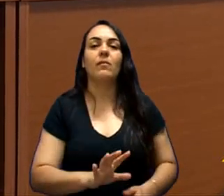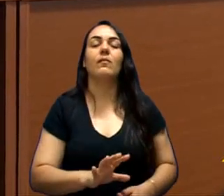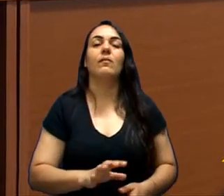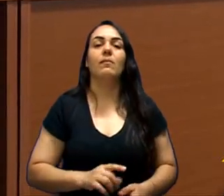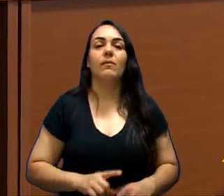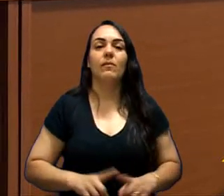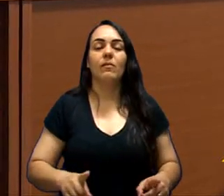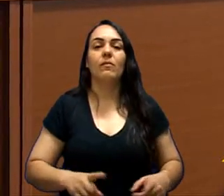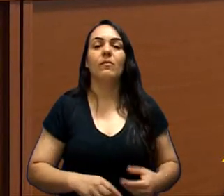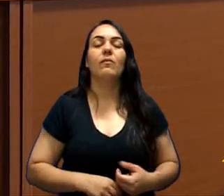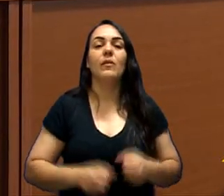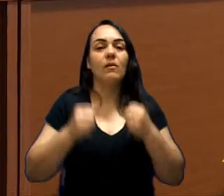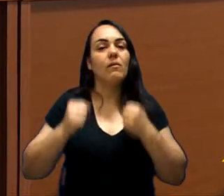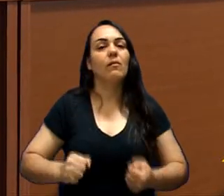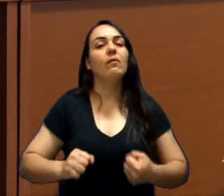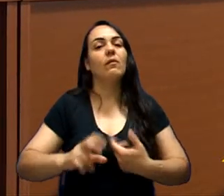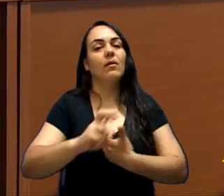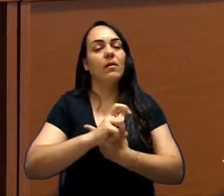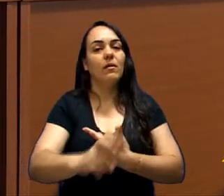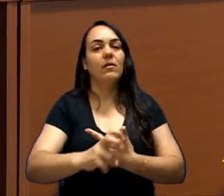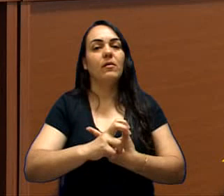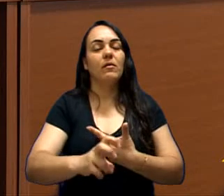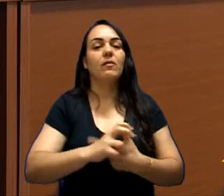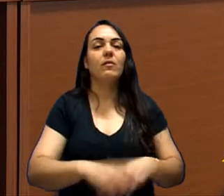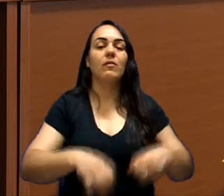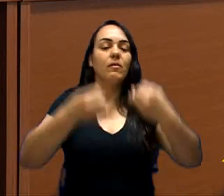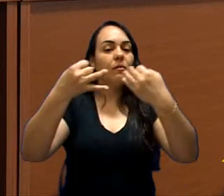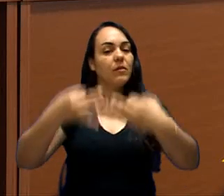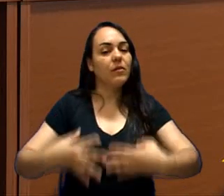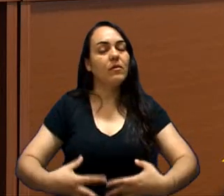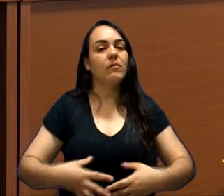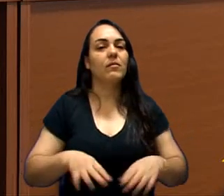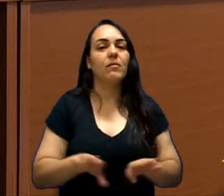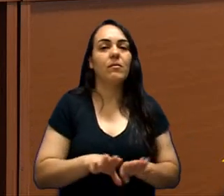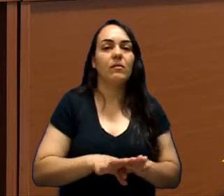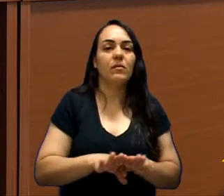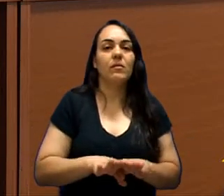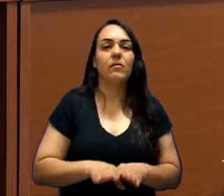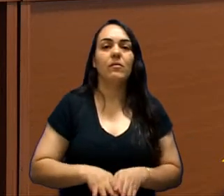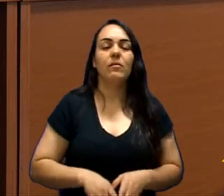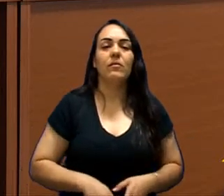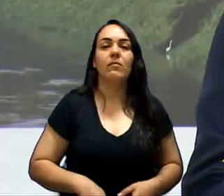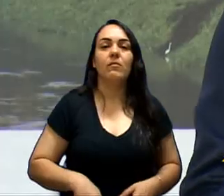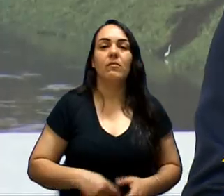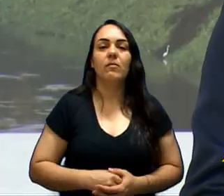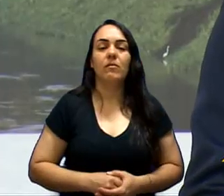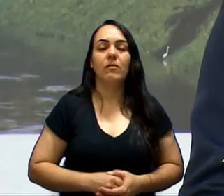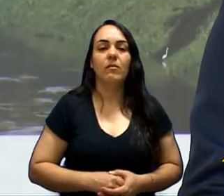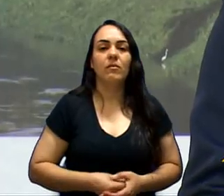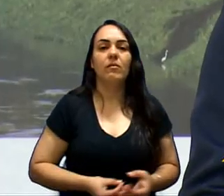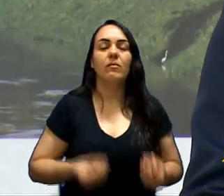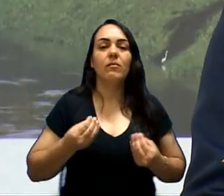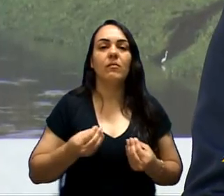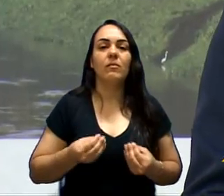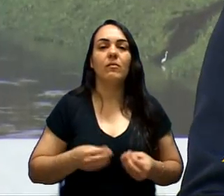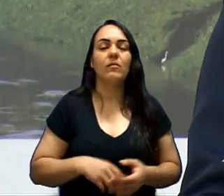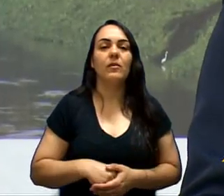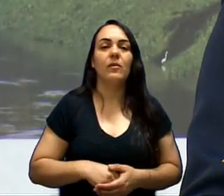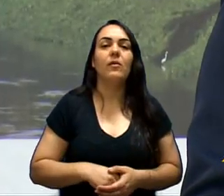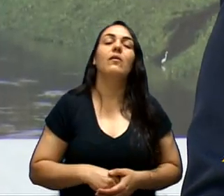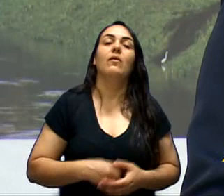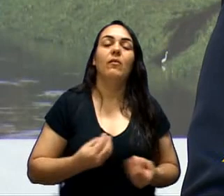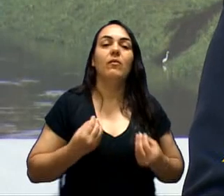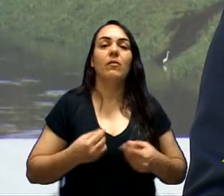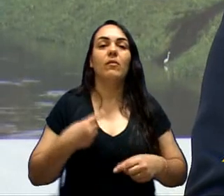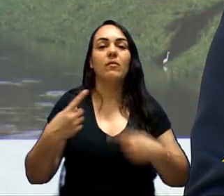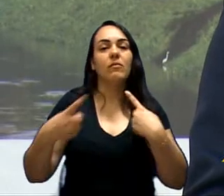O Executivo ele colocou como embasamento alguns julgados que não são a matéria que a gente está tratando